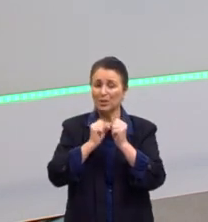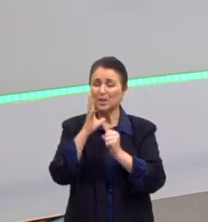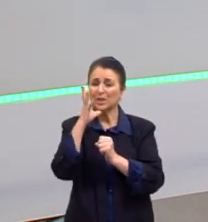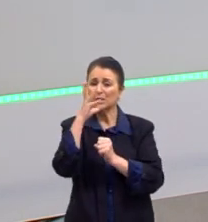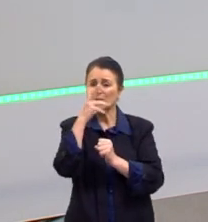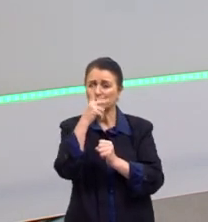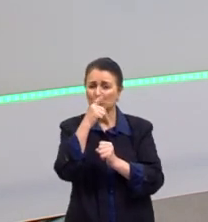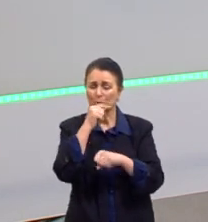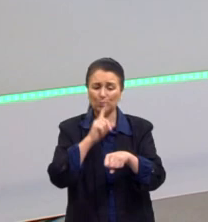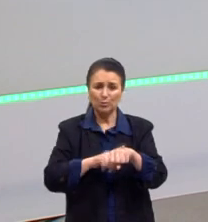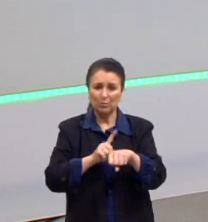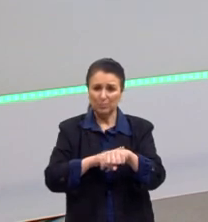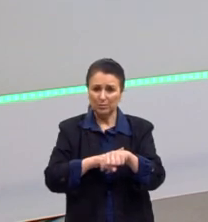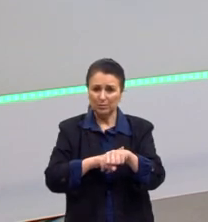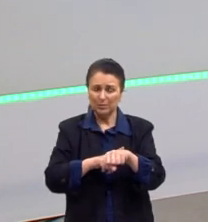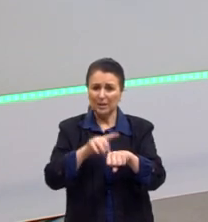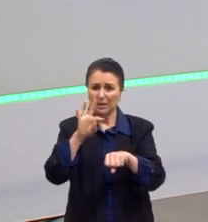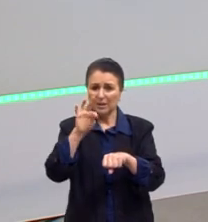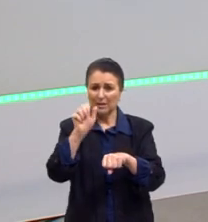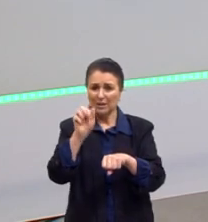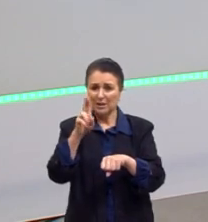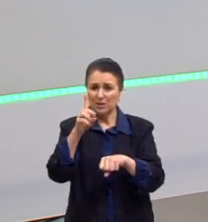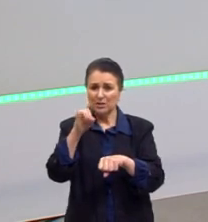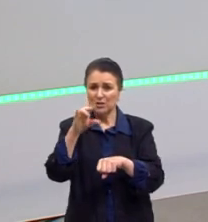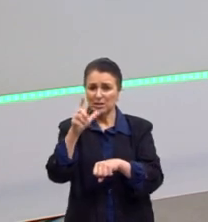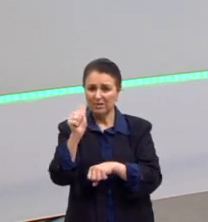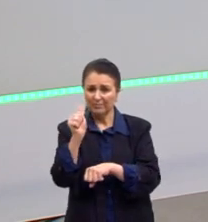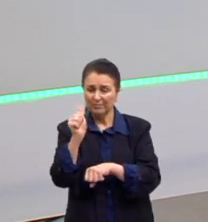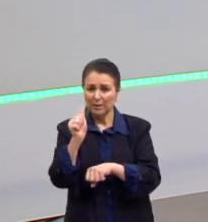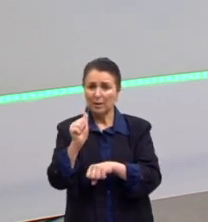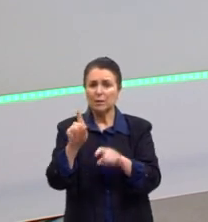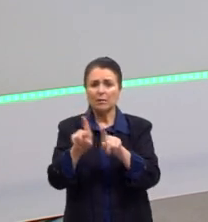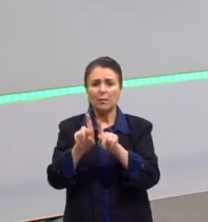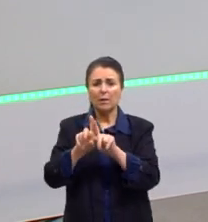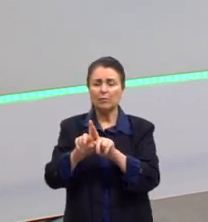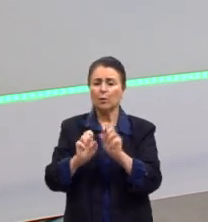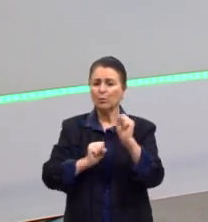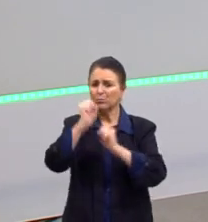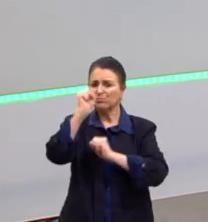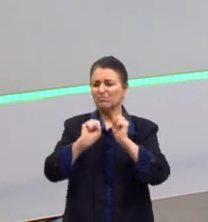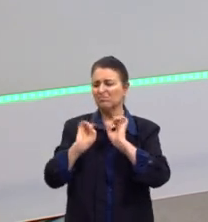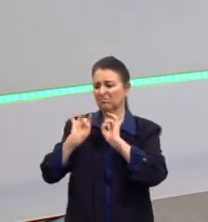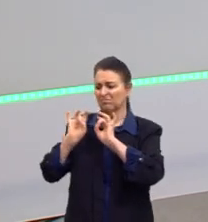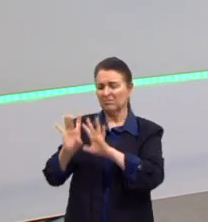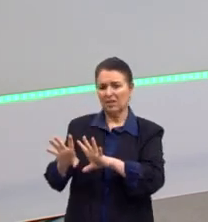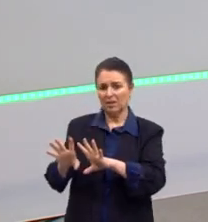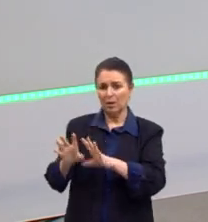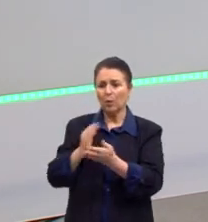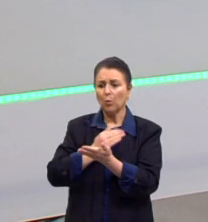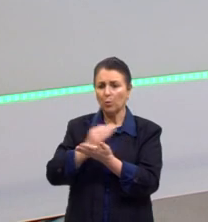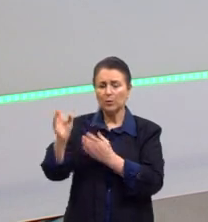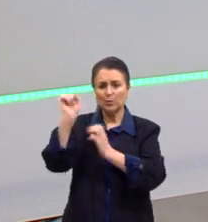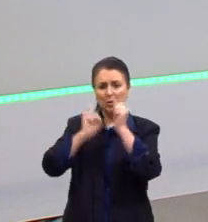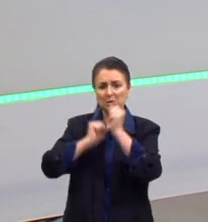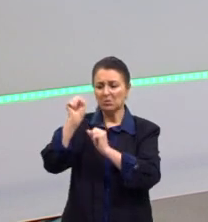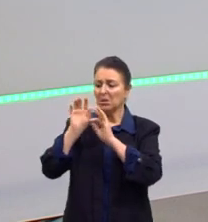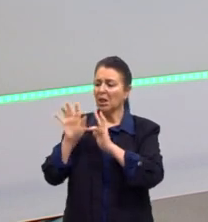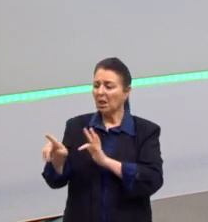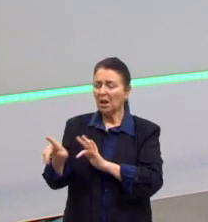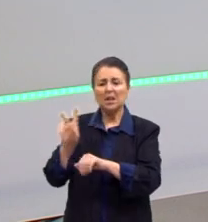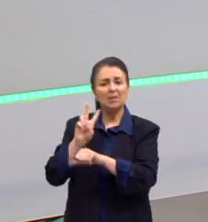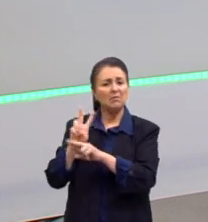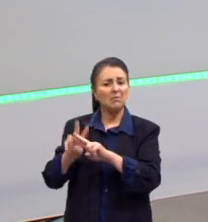e além de ser tardia ela também foi uma industrialização abandonada foi para botar uma indústria e deixar aquela